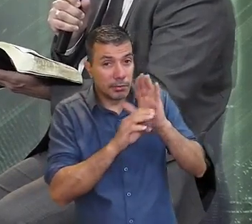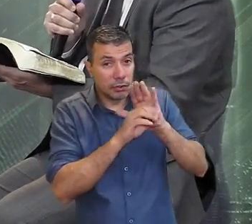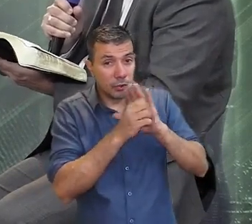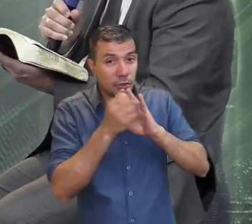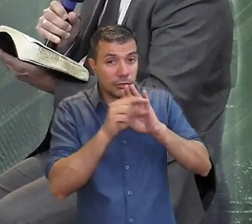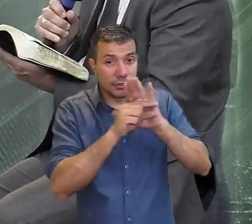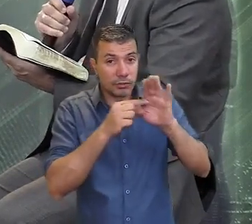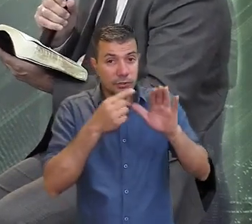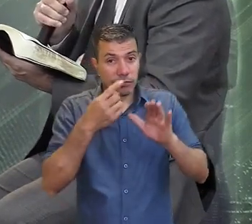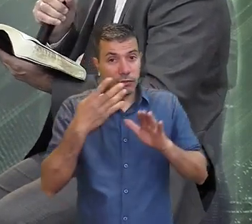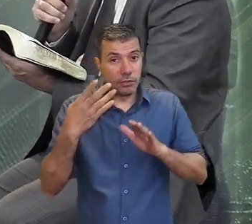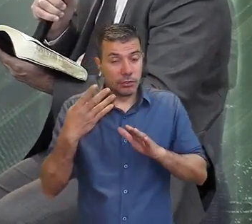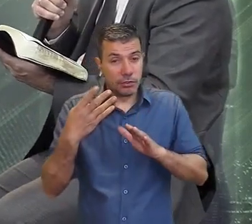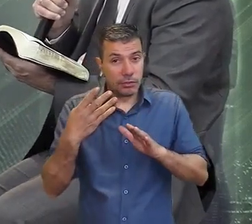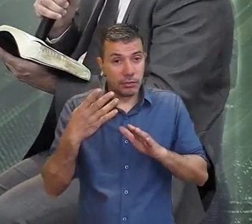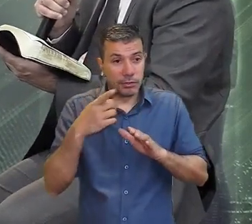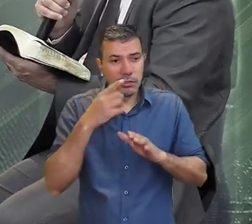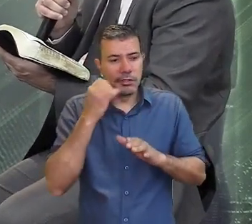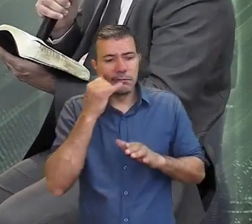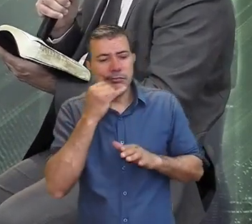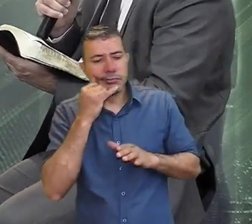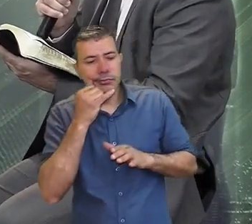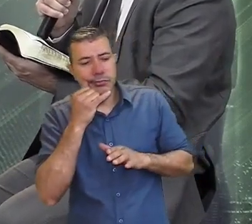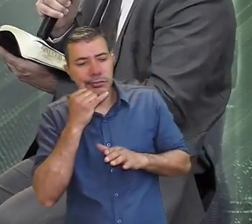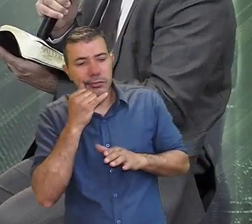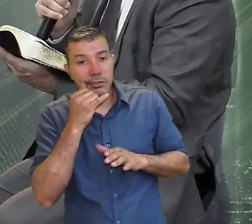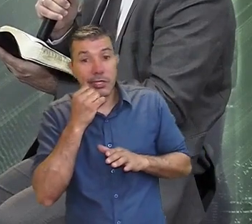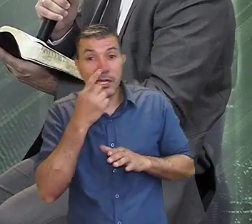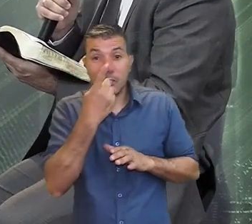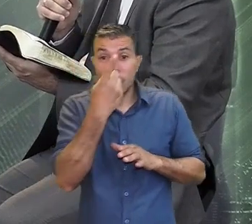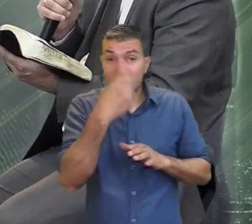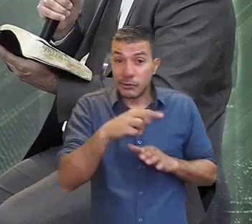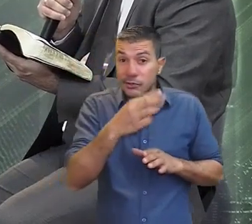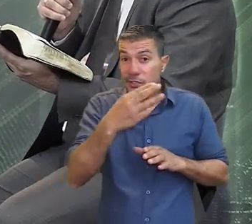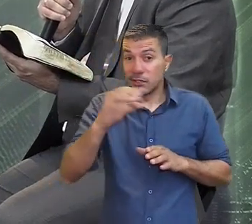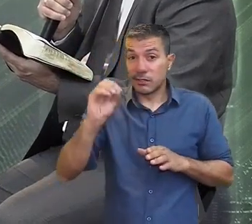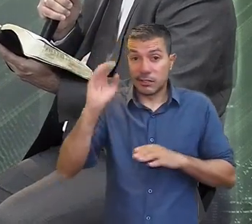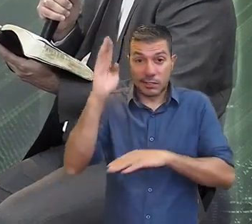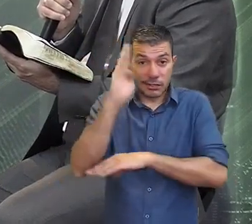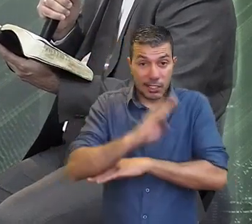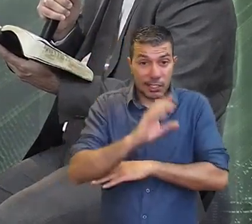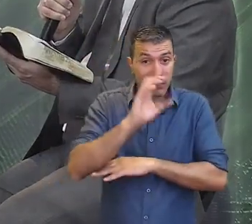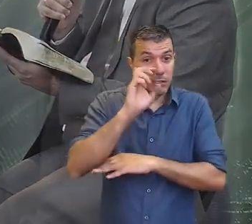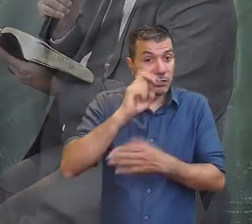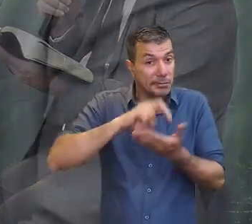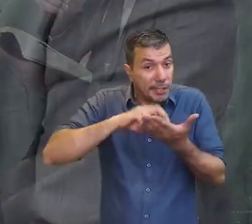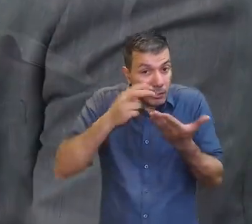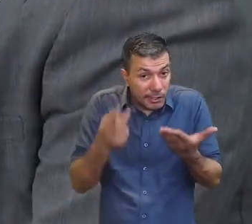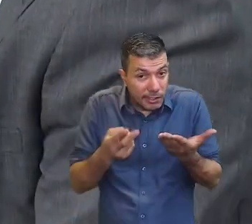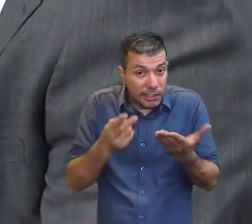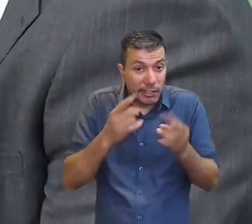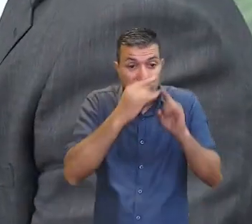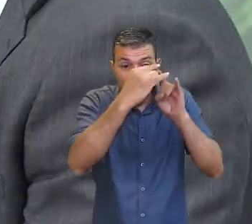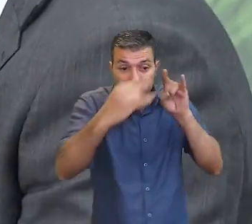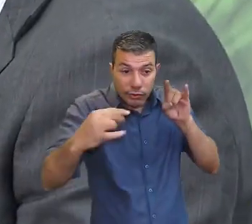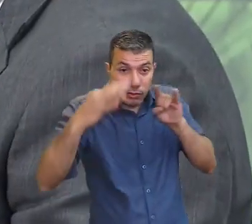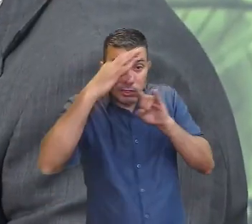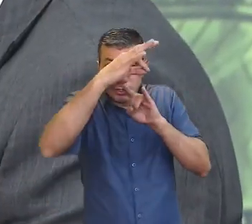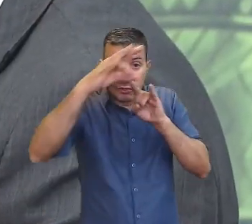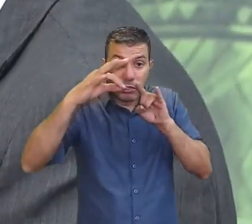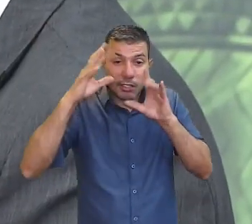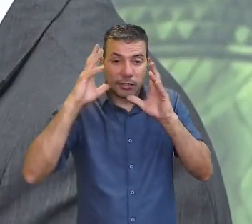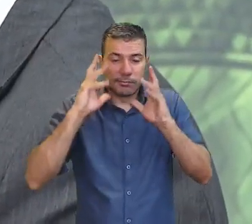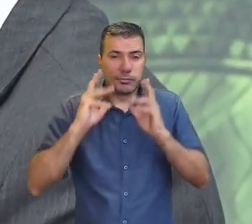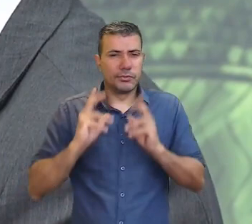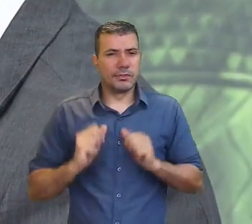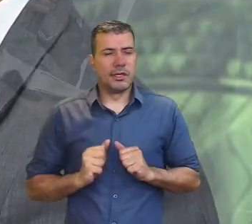8:14. Ele me disse: até 2300 tardes e manhãs, e o santuário será purificado.